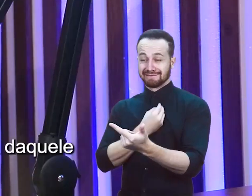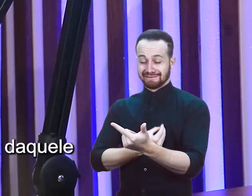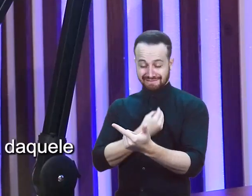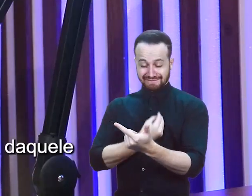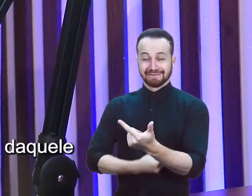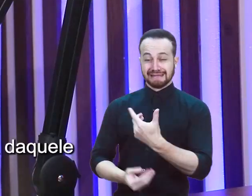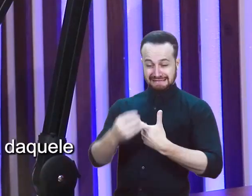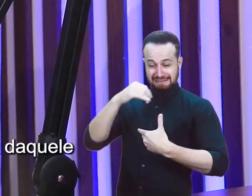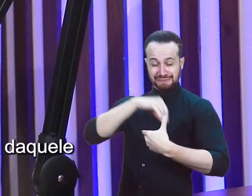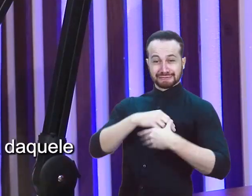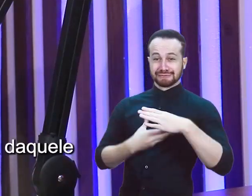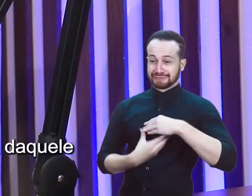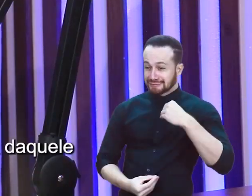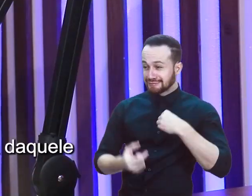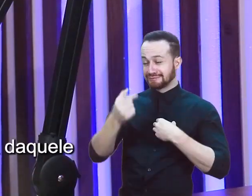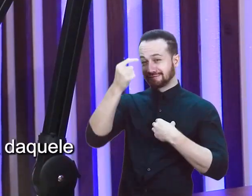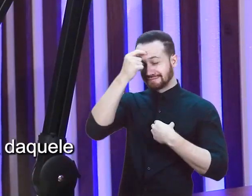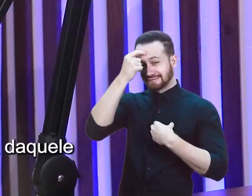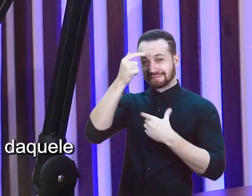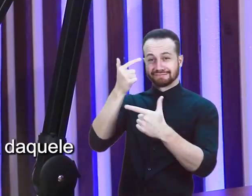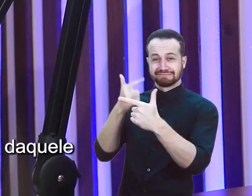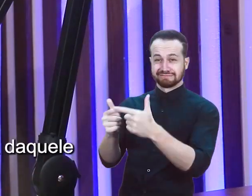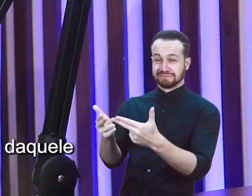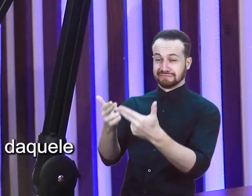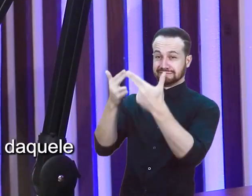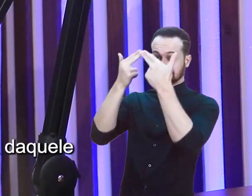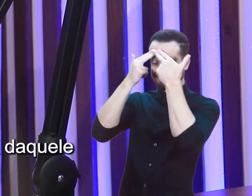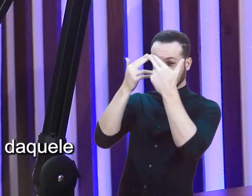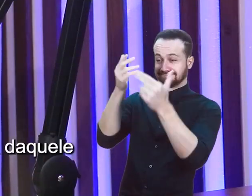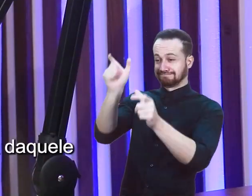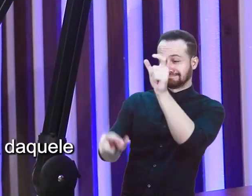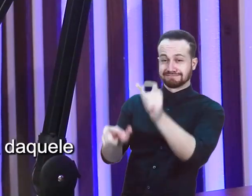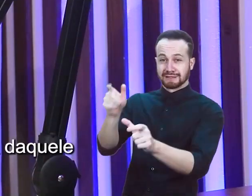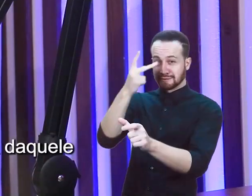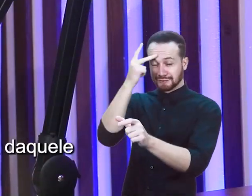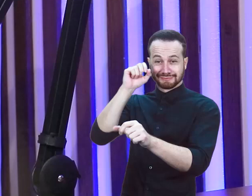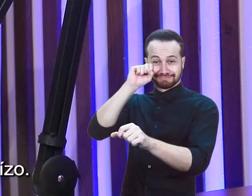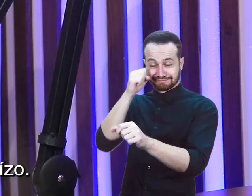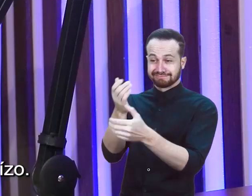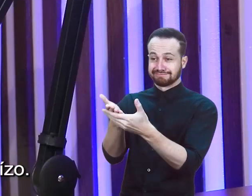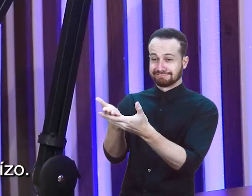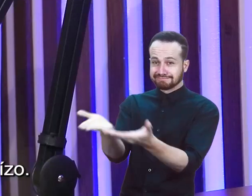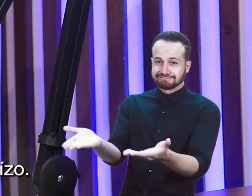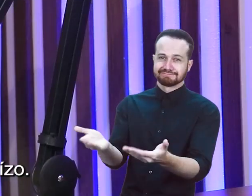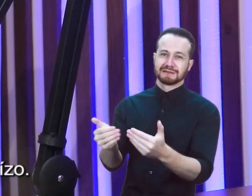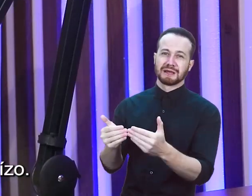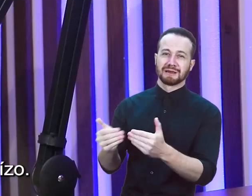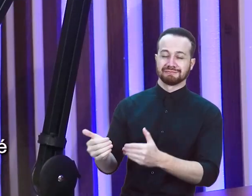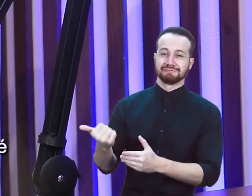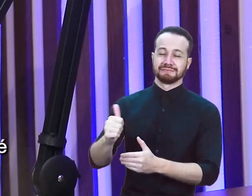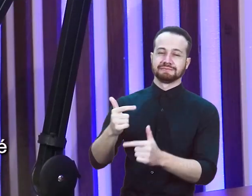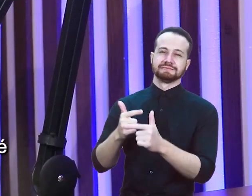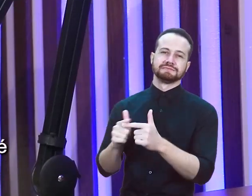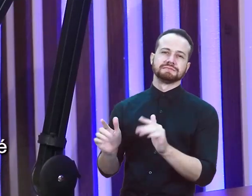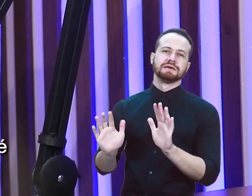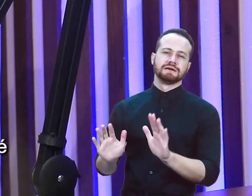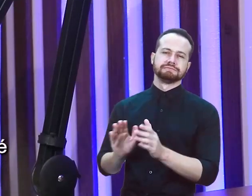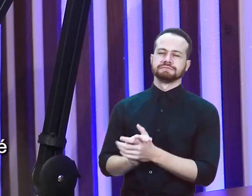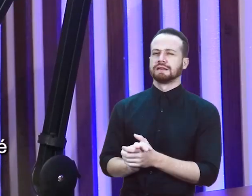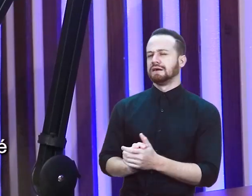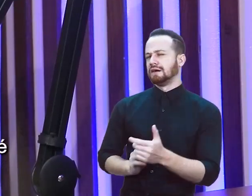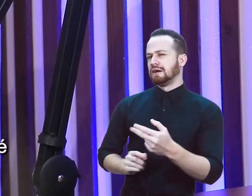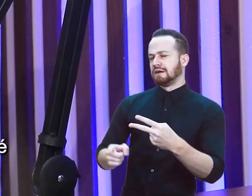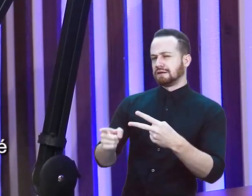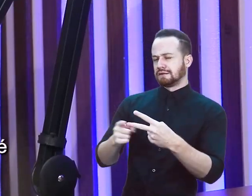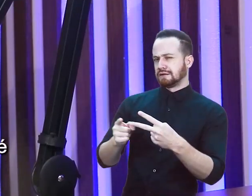alma, o espírito de cada uma naquele momento. Esse é o primeiro grande prejuízo. Segundo